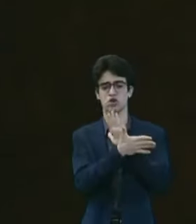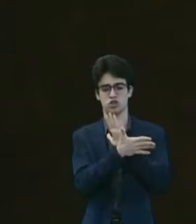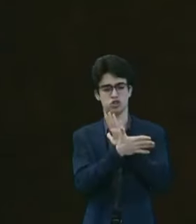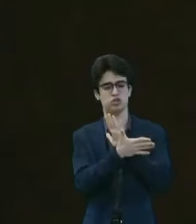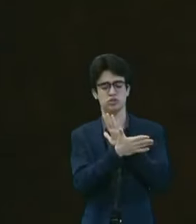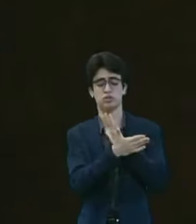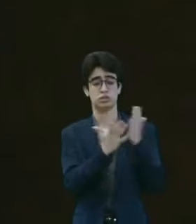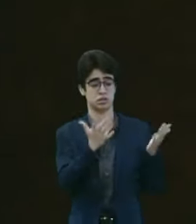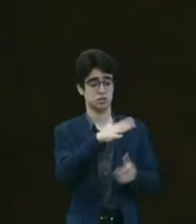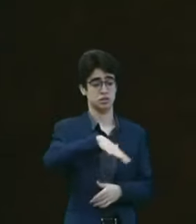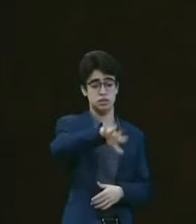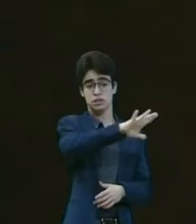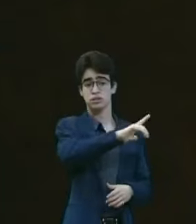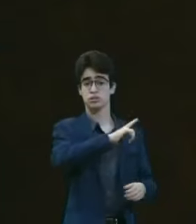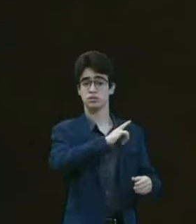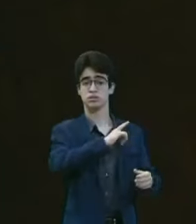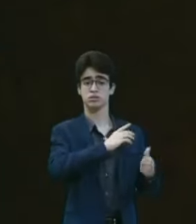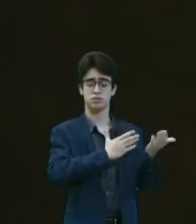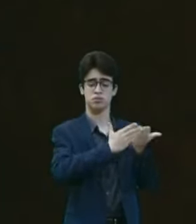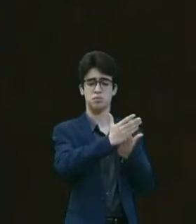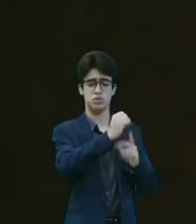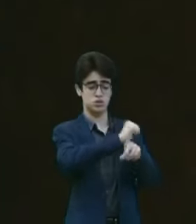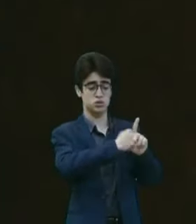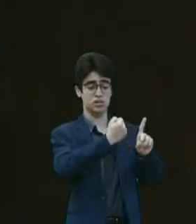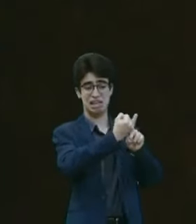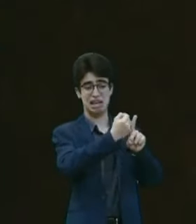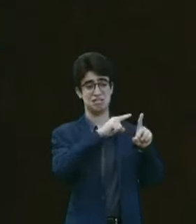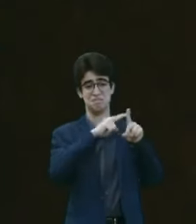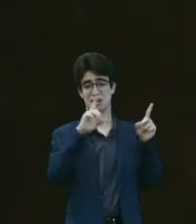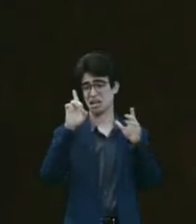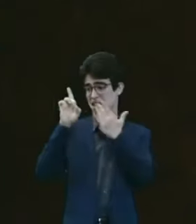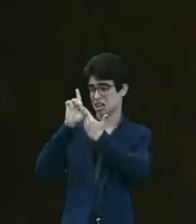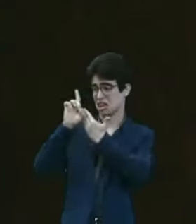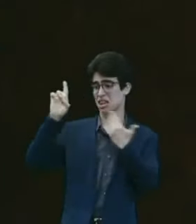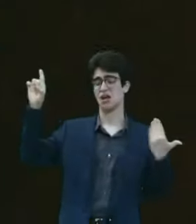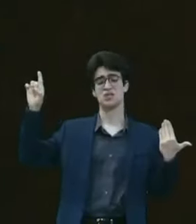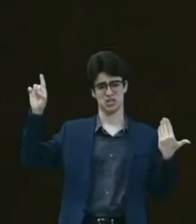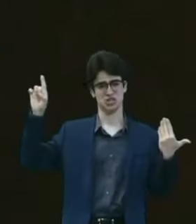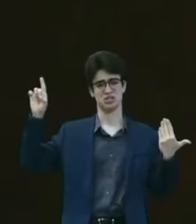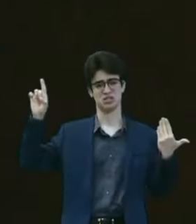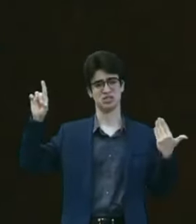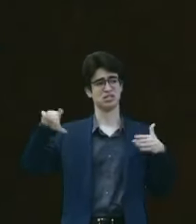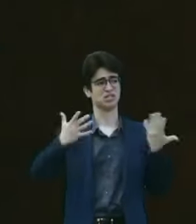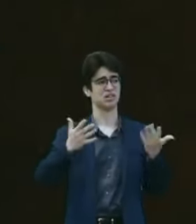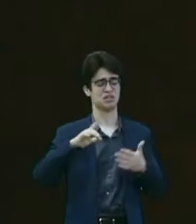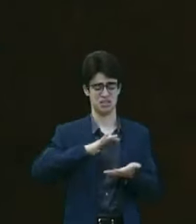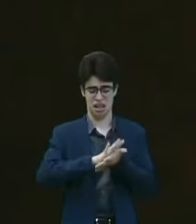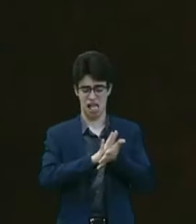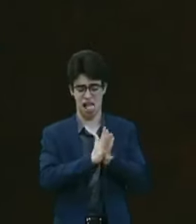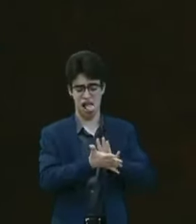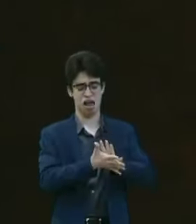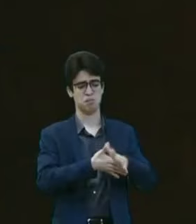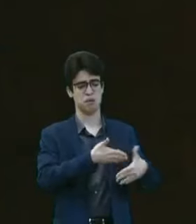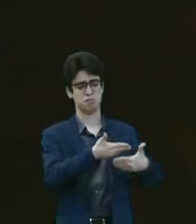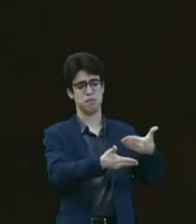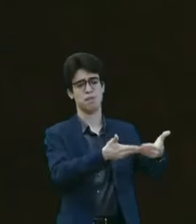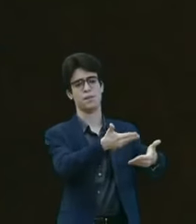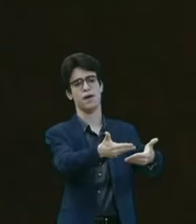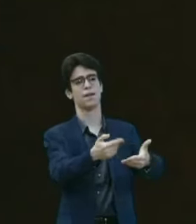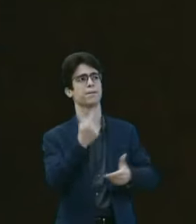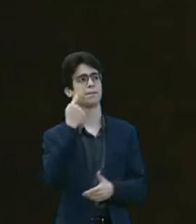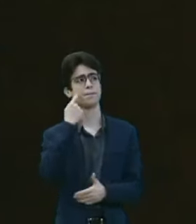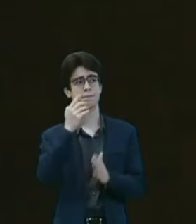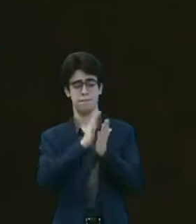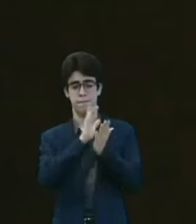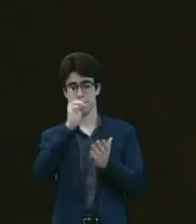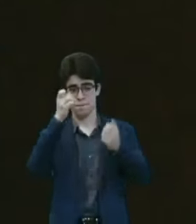ele constrói uma civilização sem Deus. E um ciclo de destruição se estabelece. Se você continua lendo a